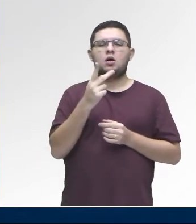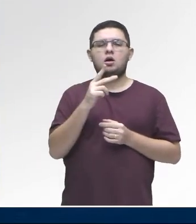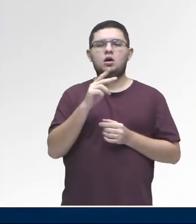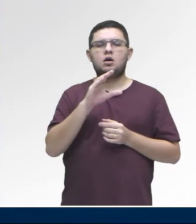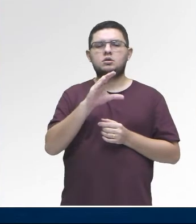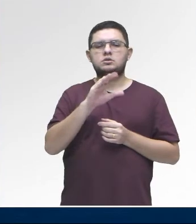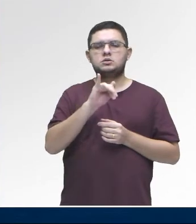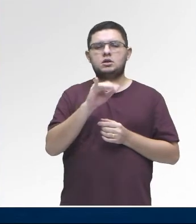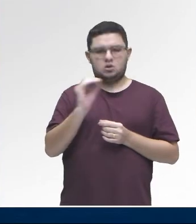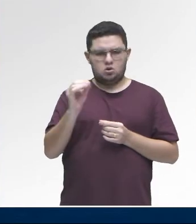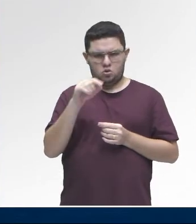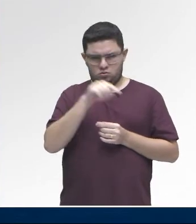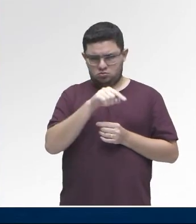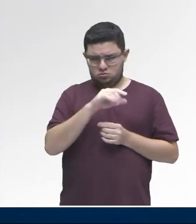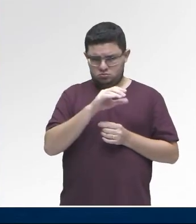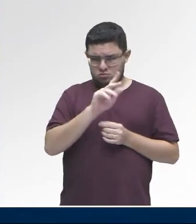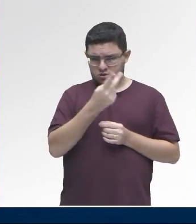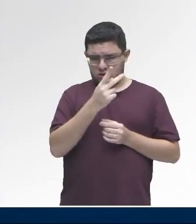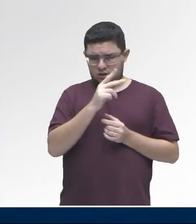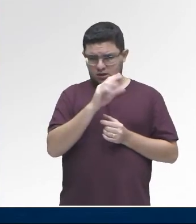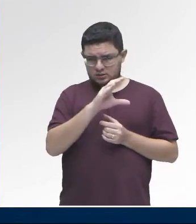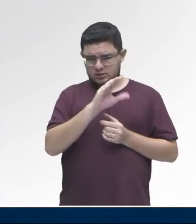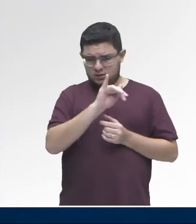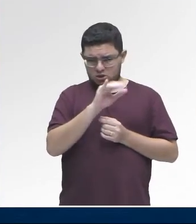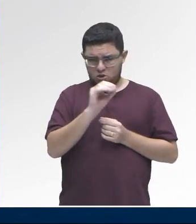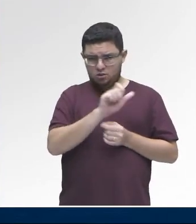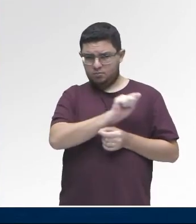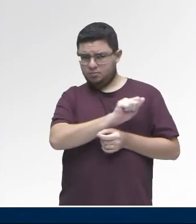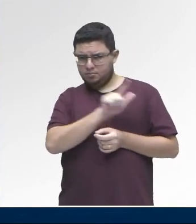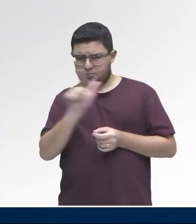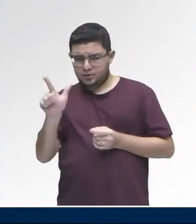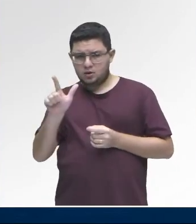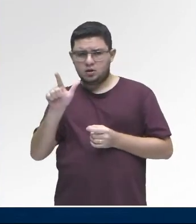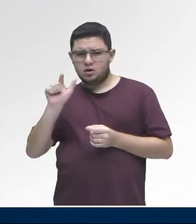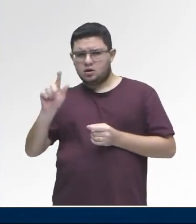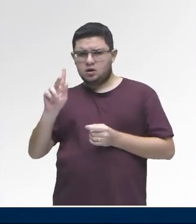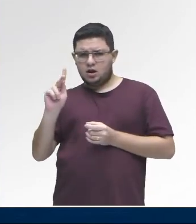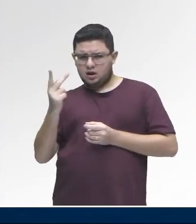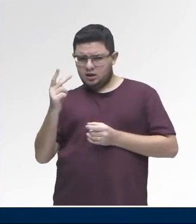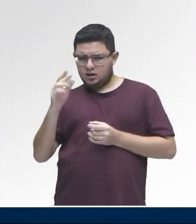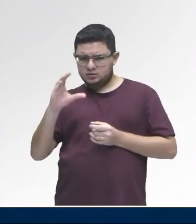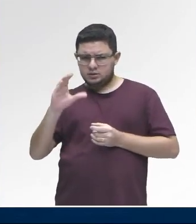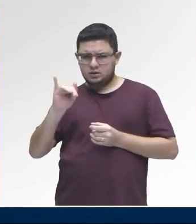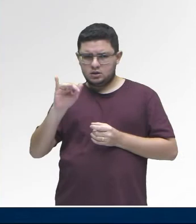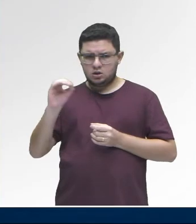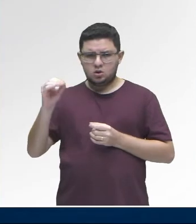hiporcloroso. Também é uma afirmação